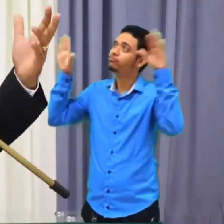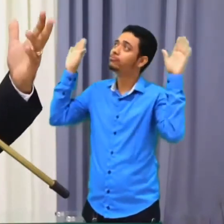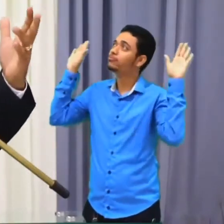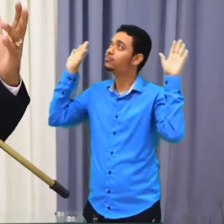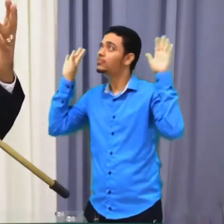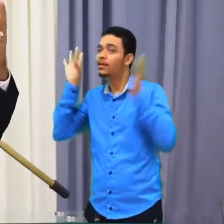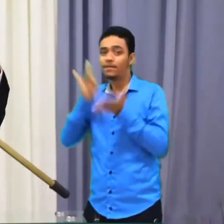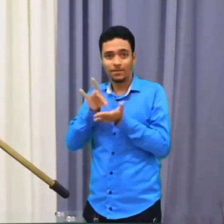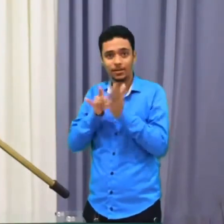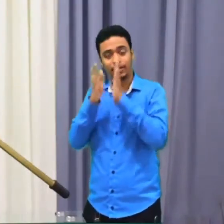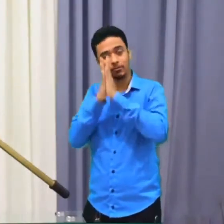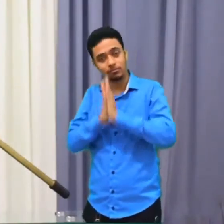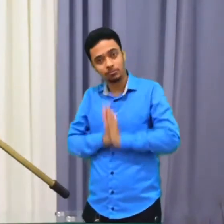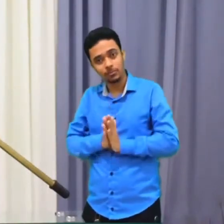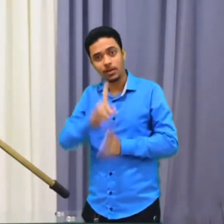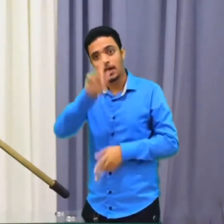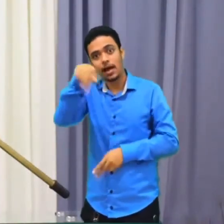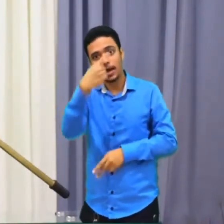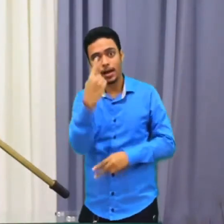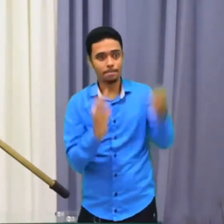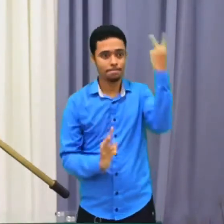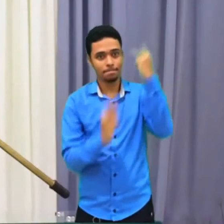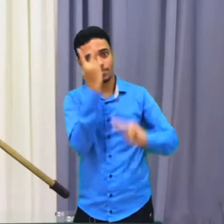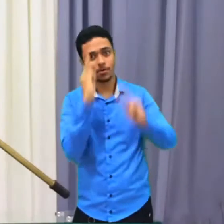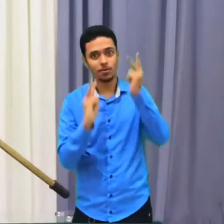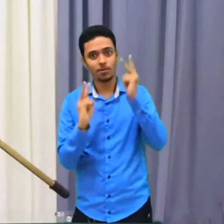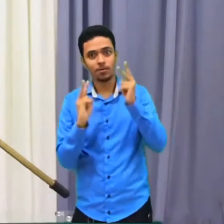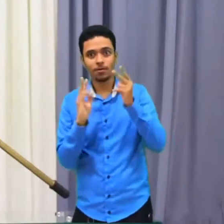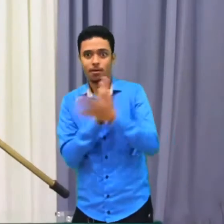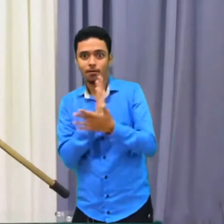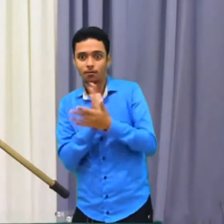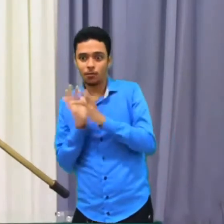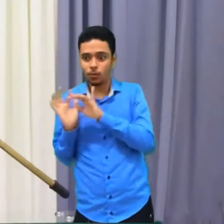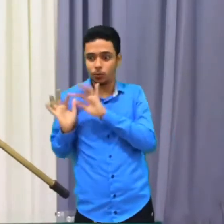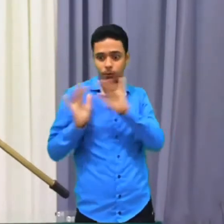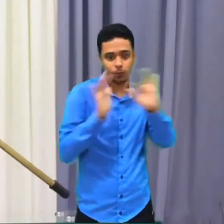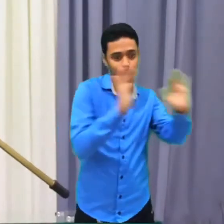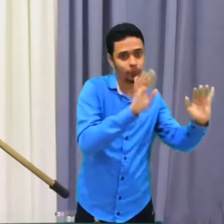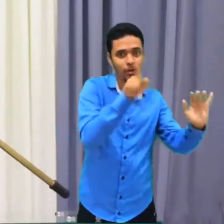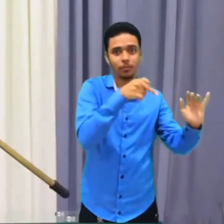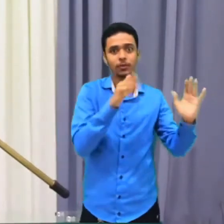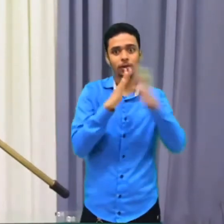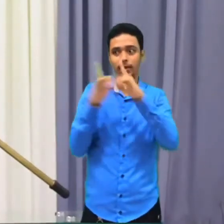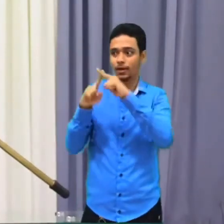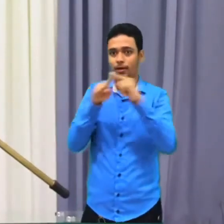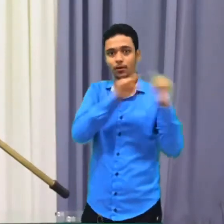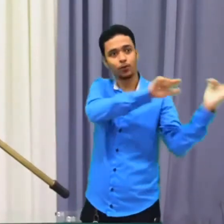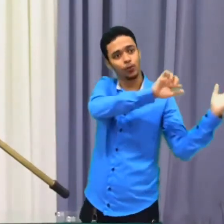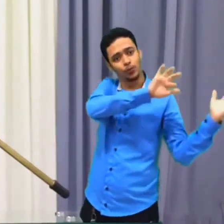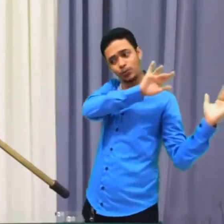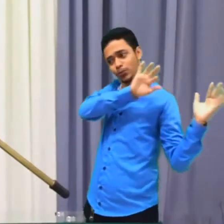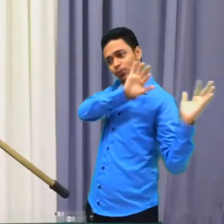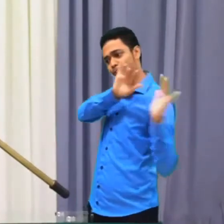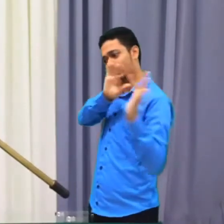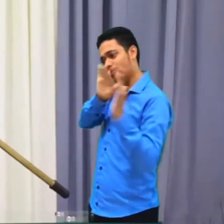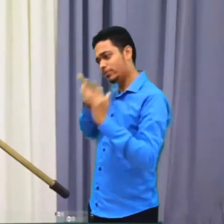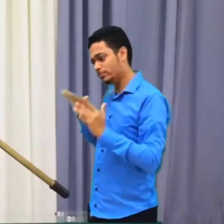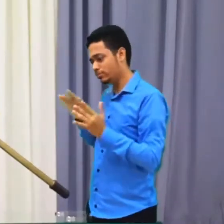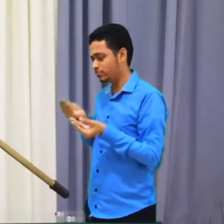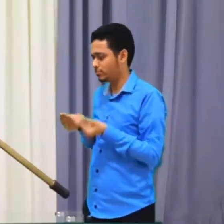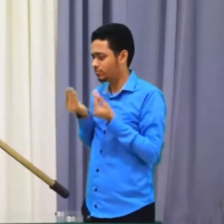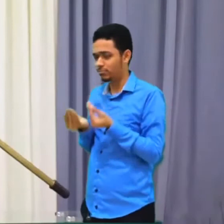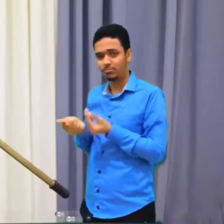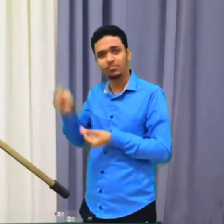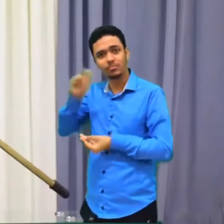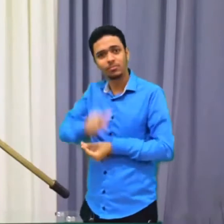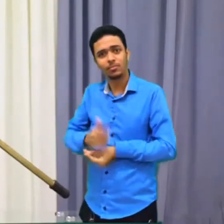mesmo adorando. Vem o carnaval e arrasta-os para lá, voltam para a igreja tempos depois, estão lá